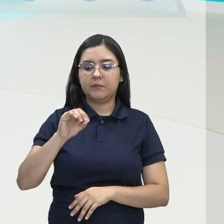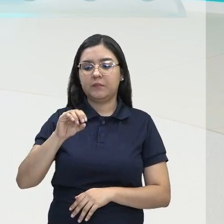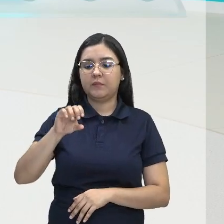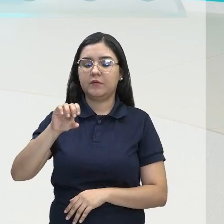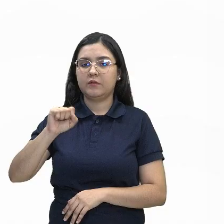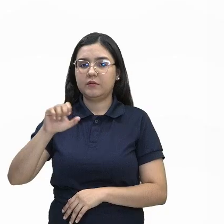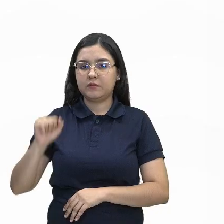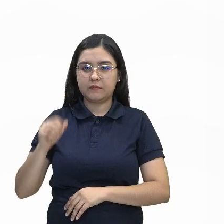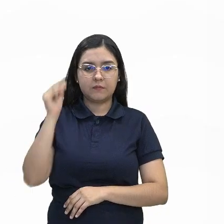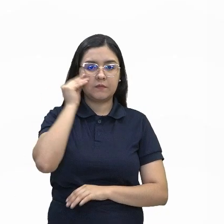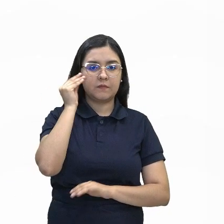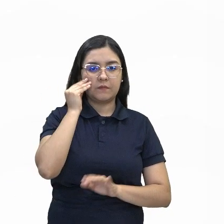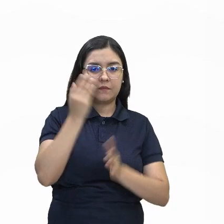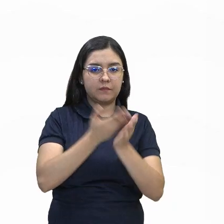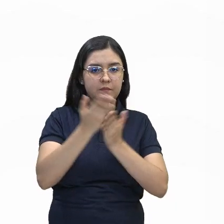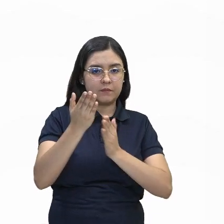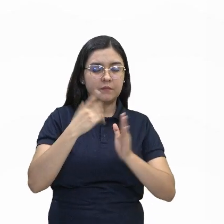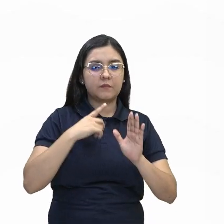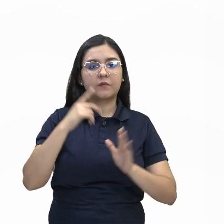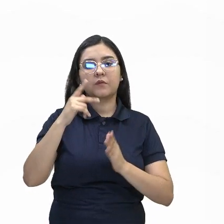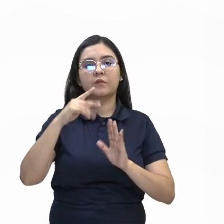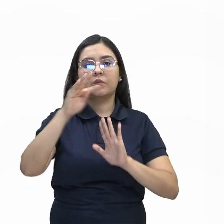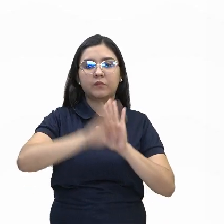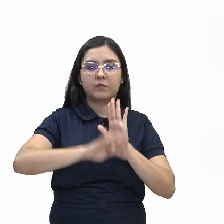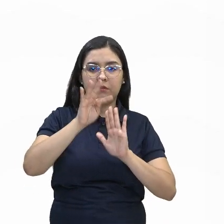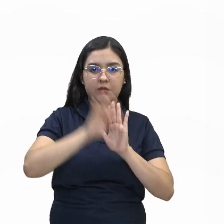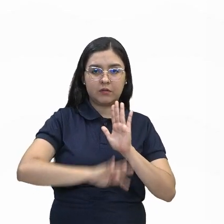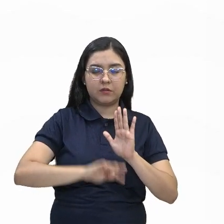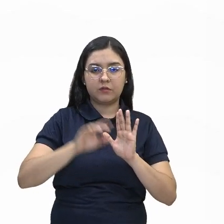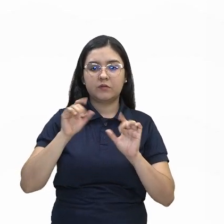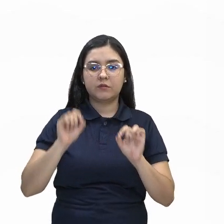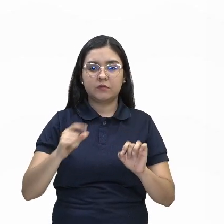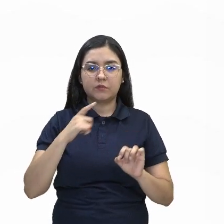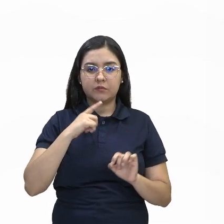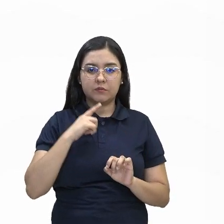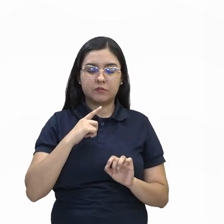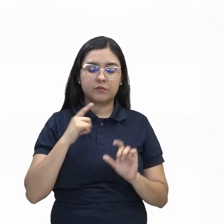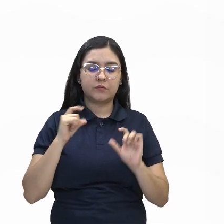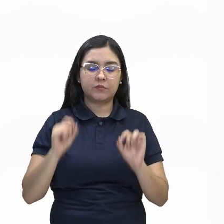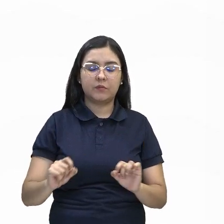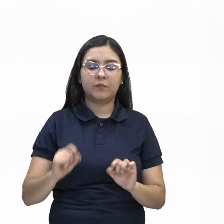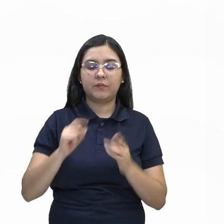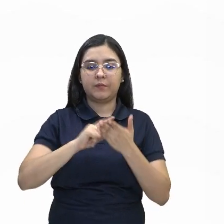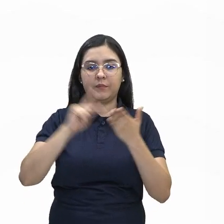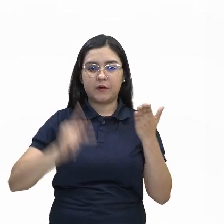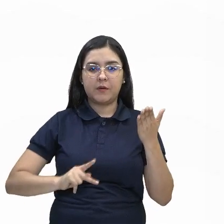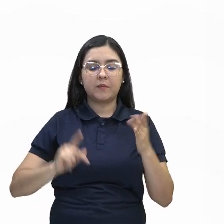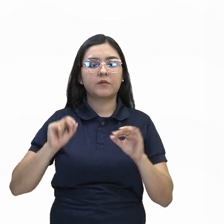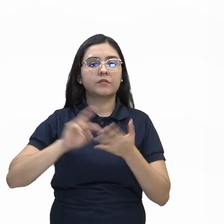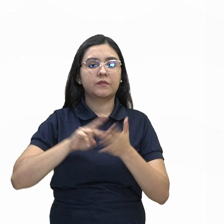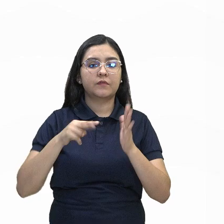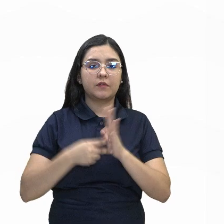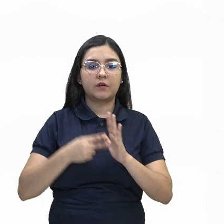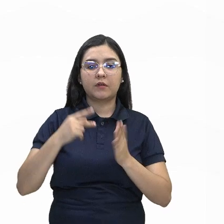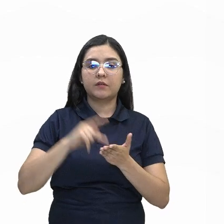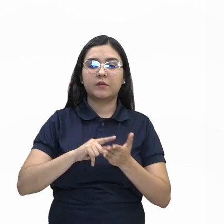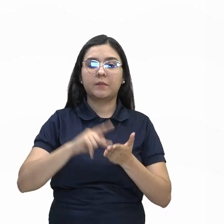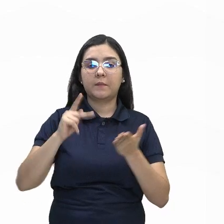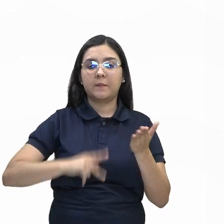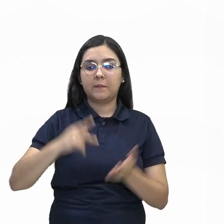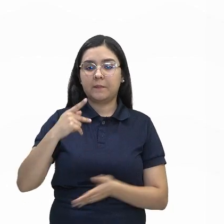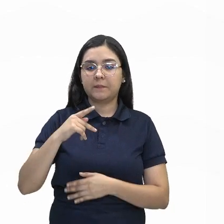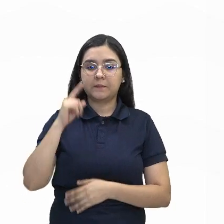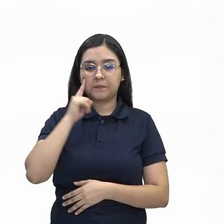no poema? Olha só, what is a poem? O que é poema? Né? O que é um poema? In a simple